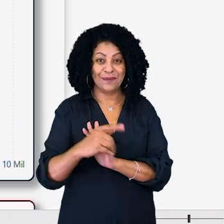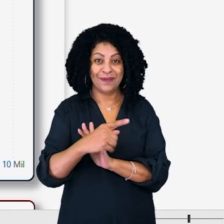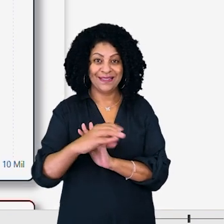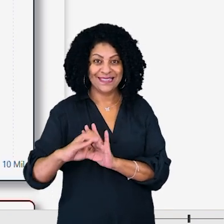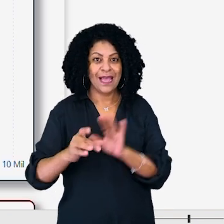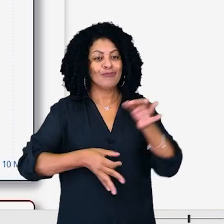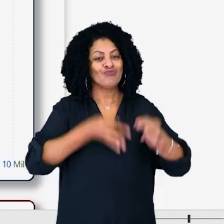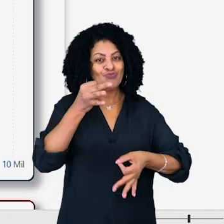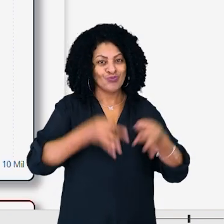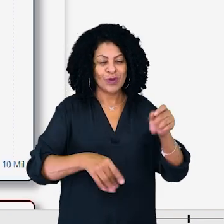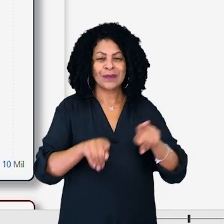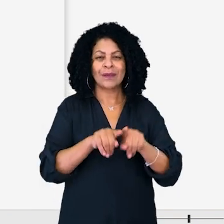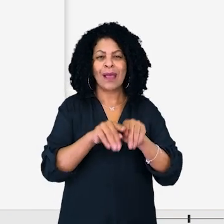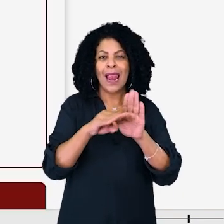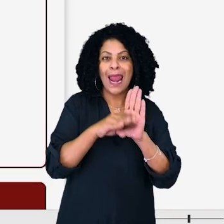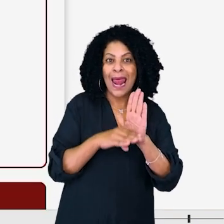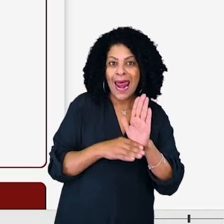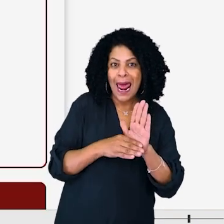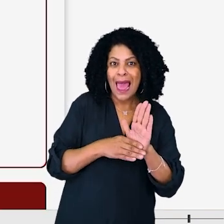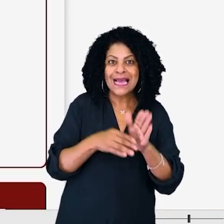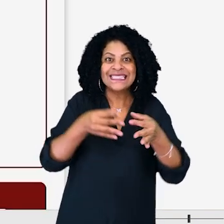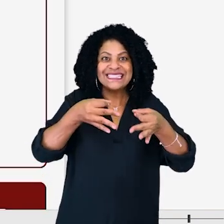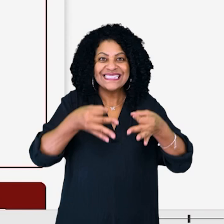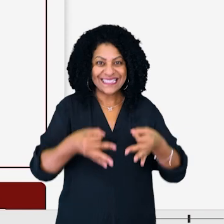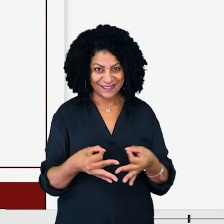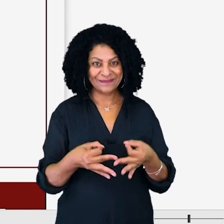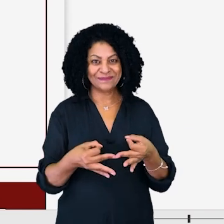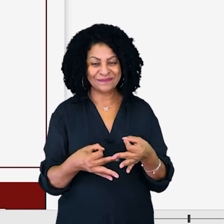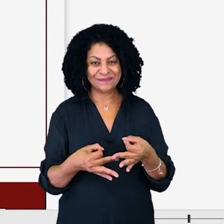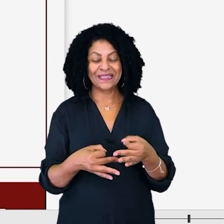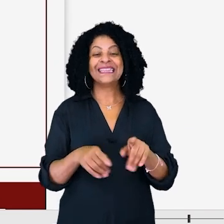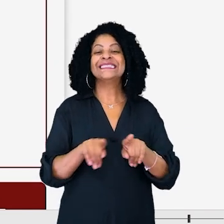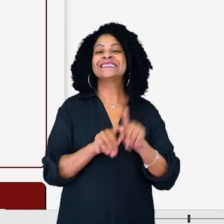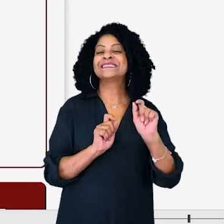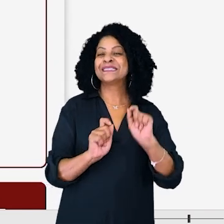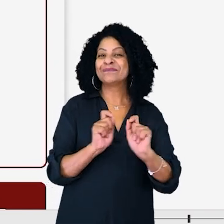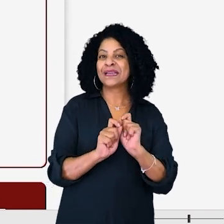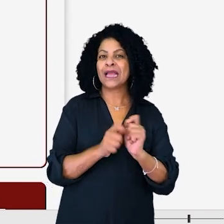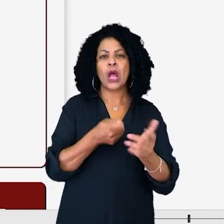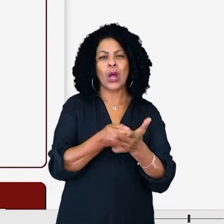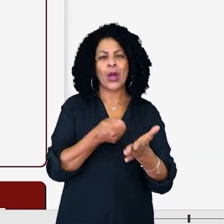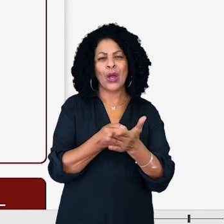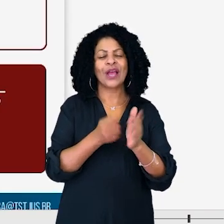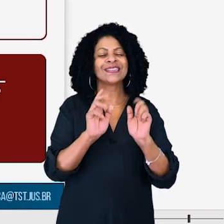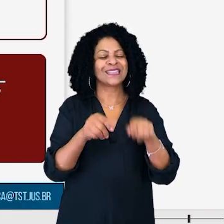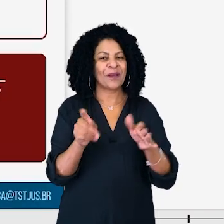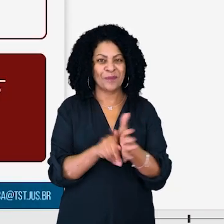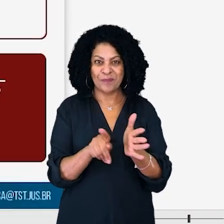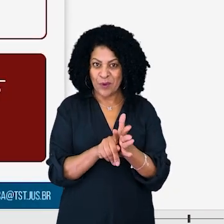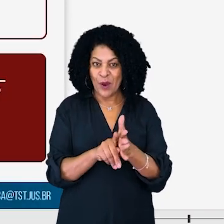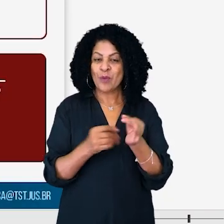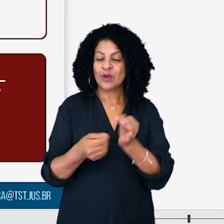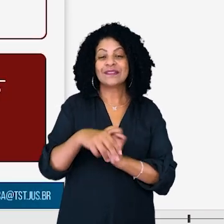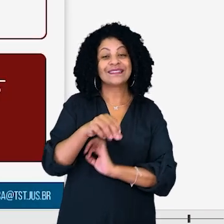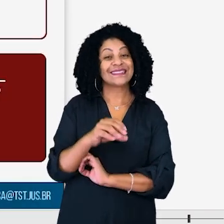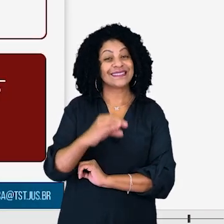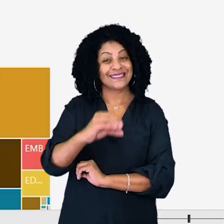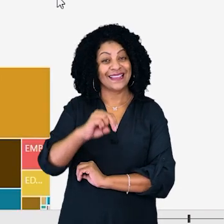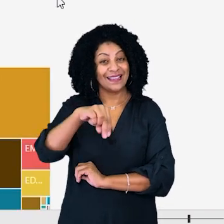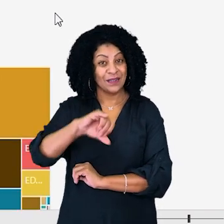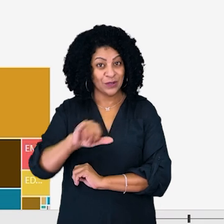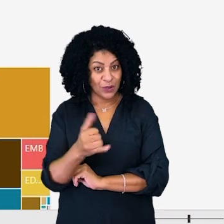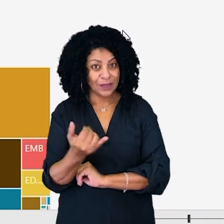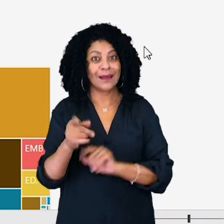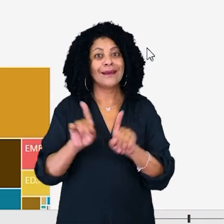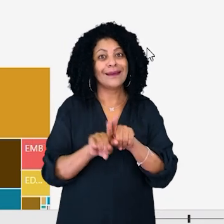CPC de julgamento em ordem cronológica. Foi um painel cuja a exigência foi determinada pelo próprio CNJ.